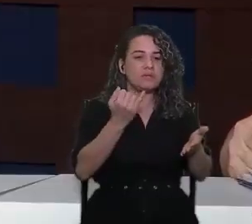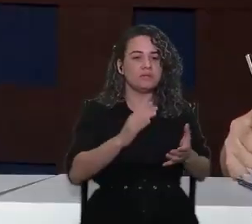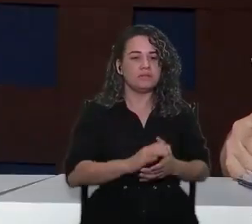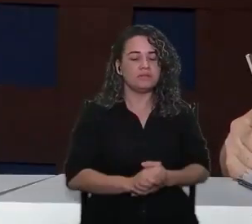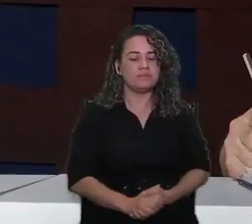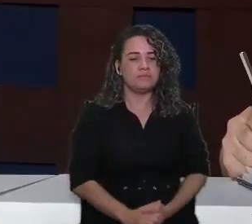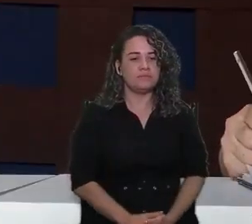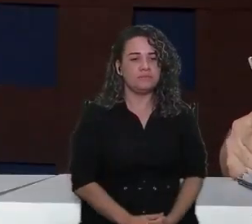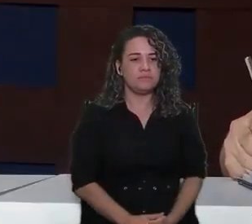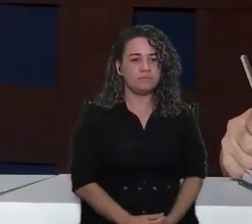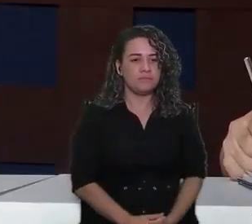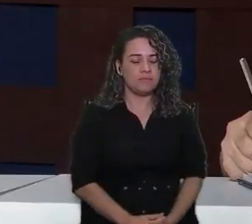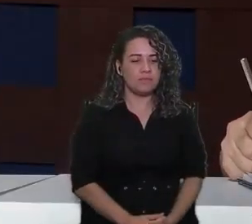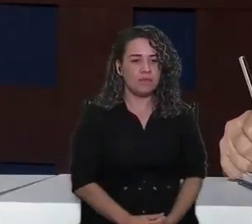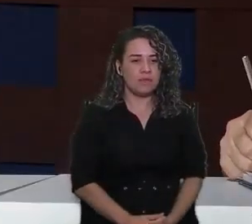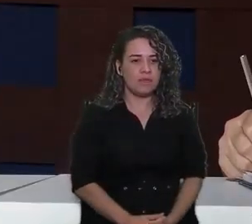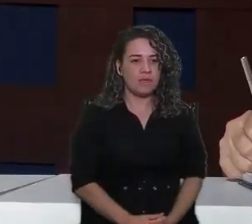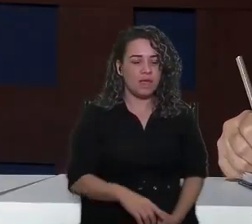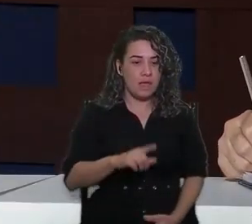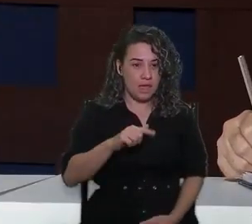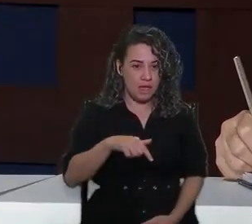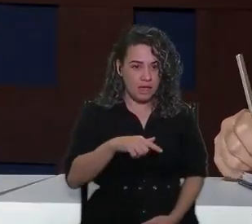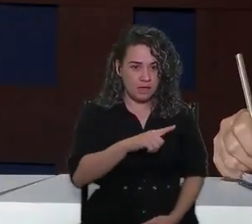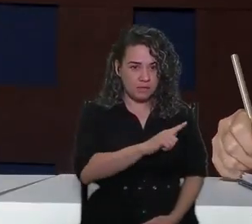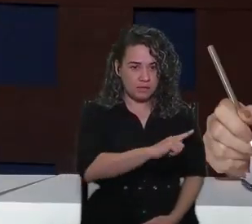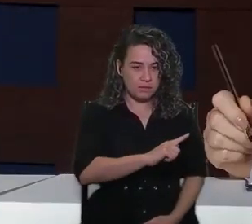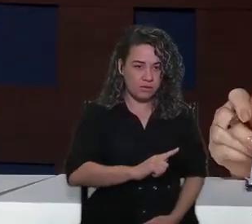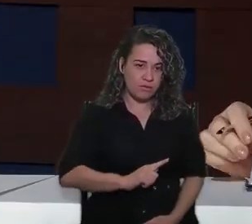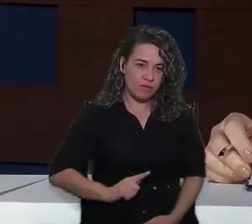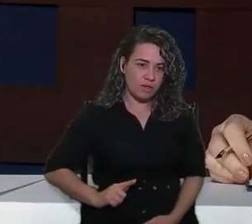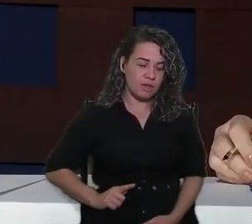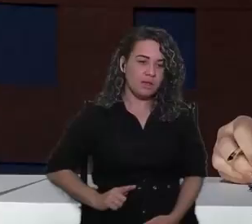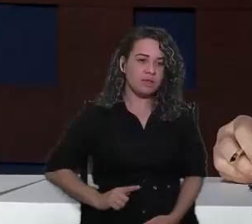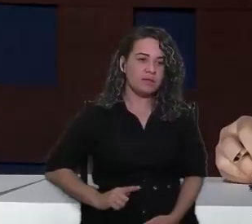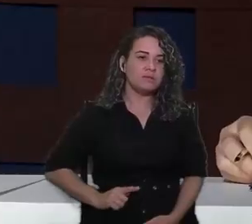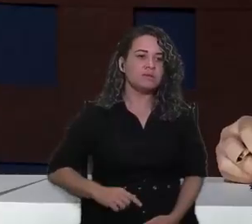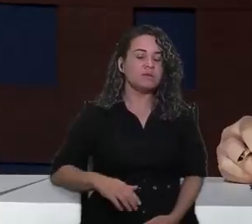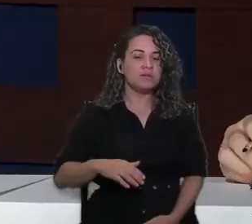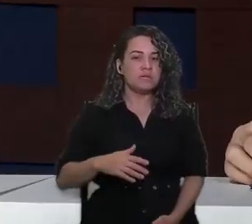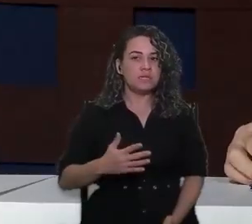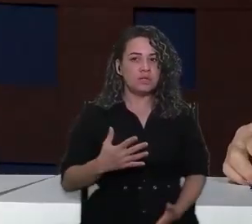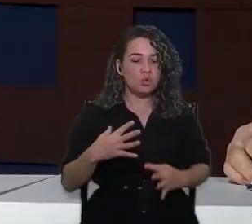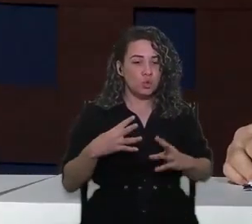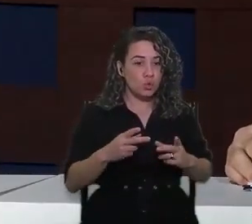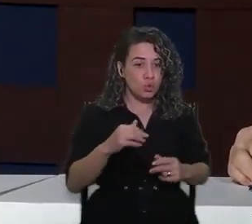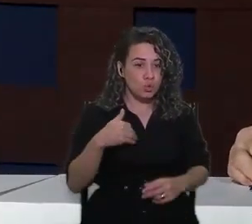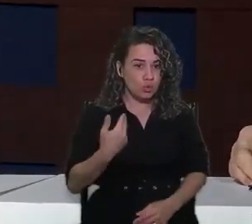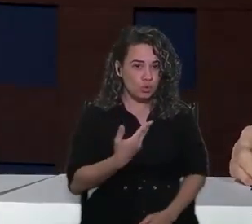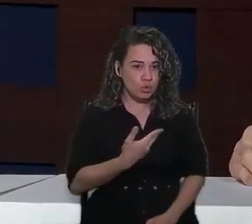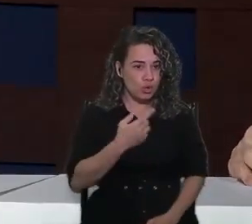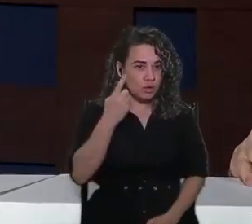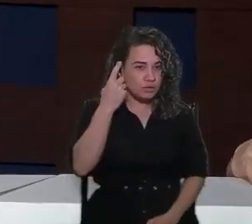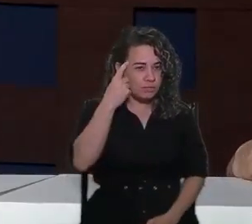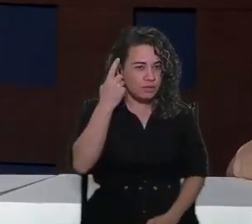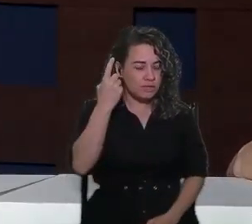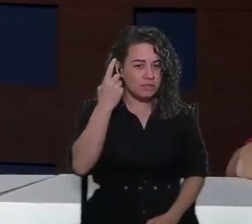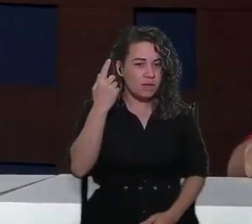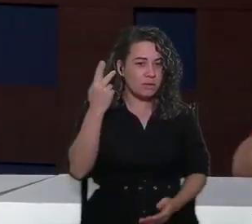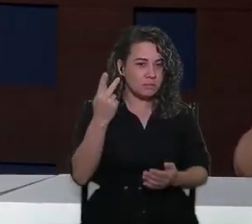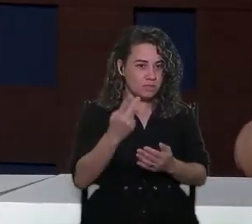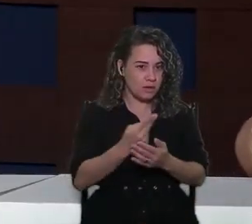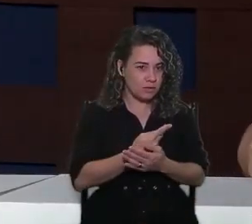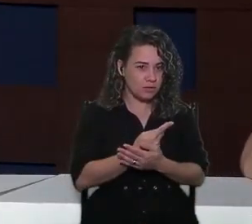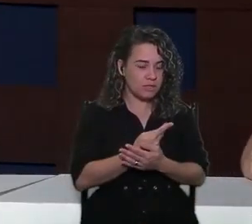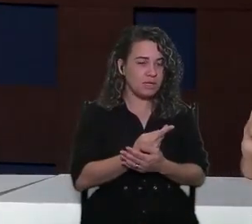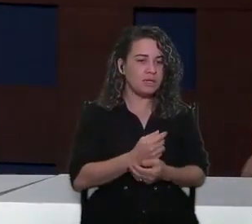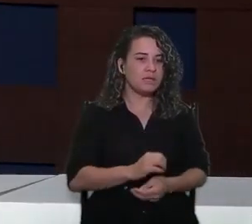a gente, se tudo correr como a gente deseja, na próxima semana, vai para onde a gente acha que eles devem